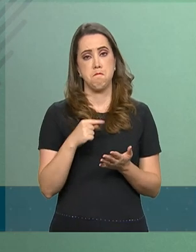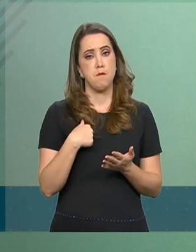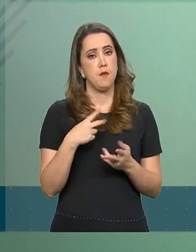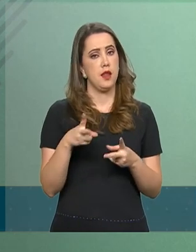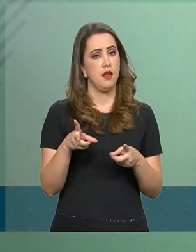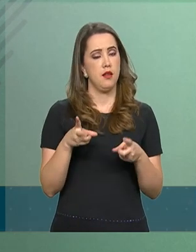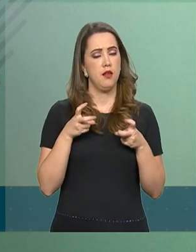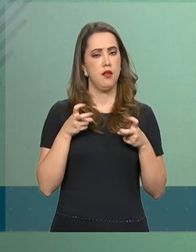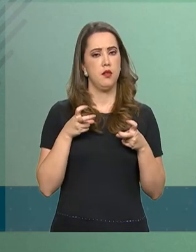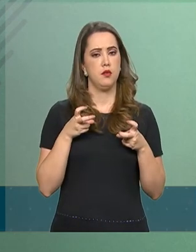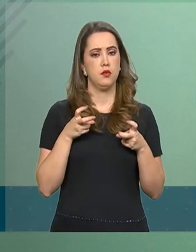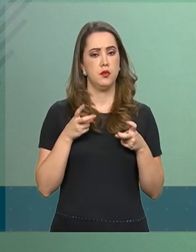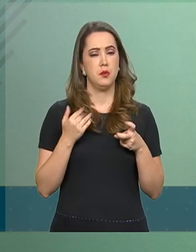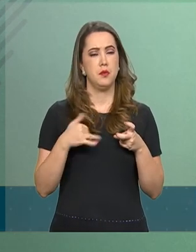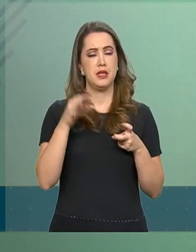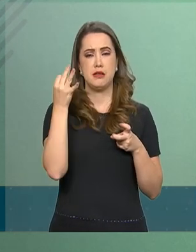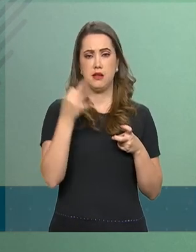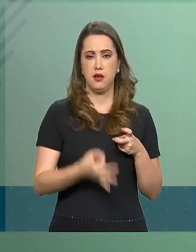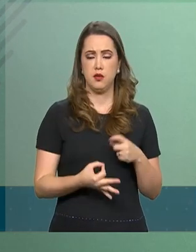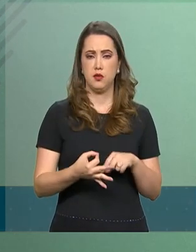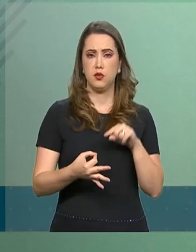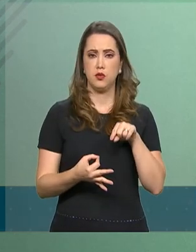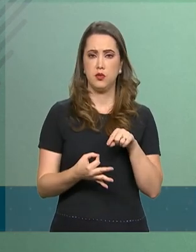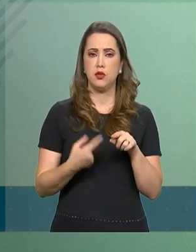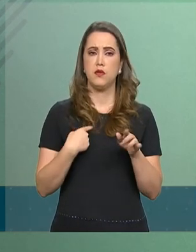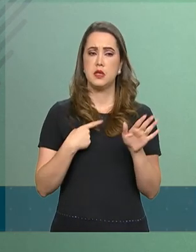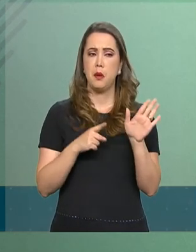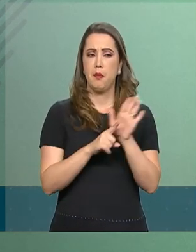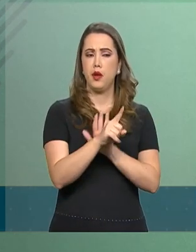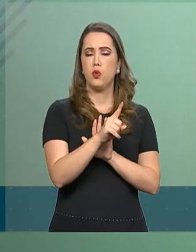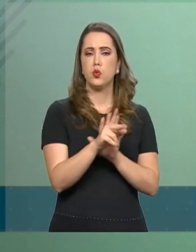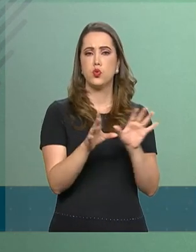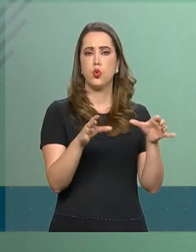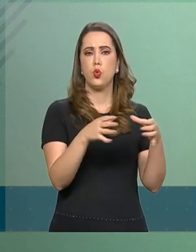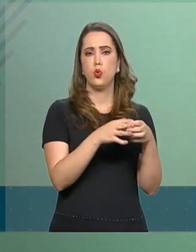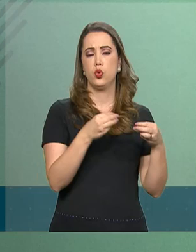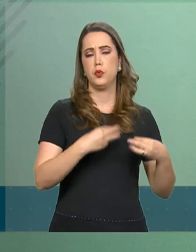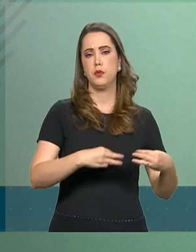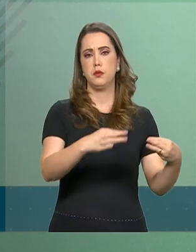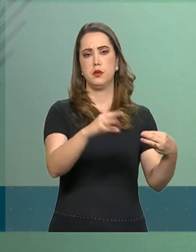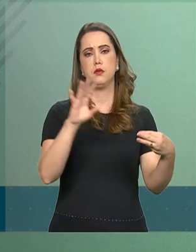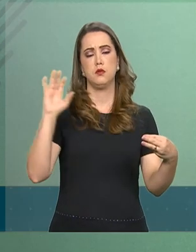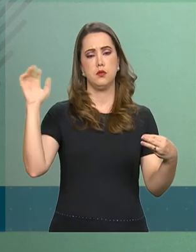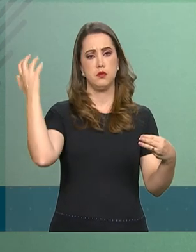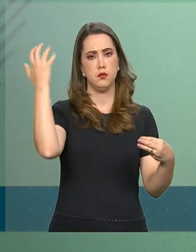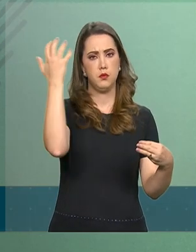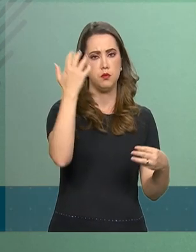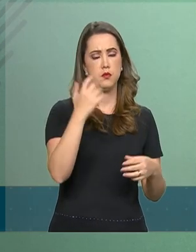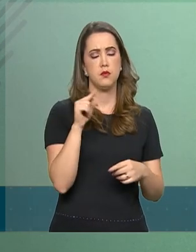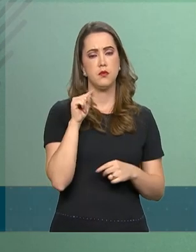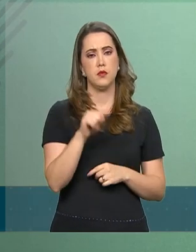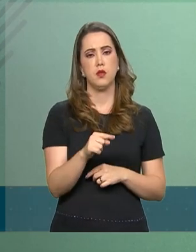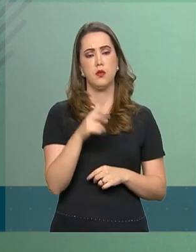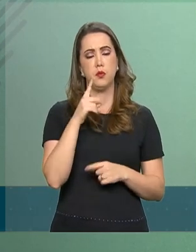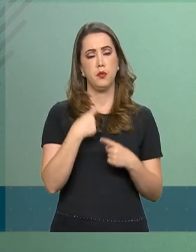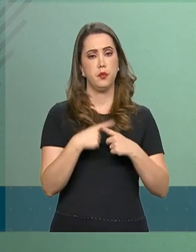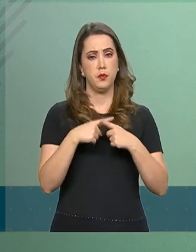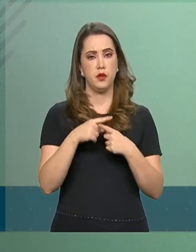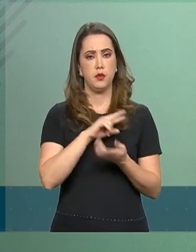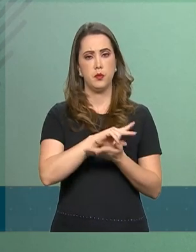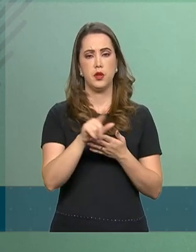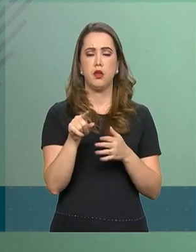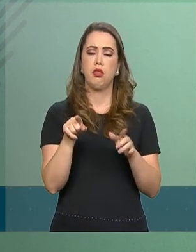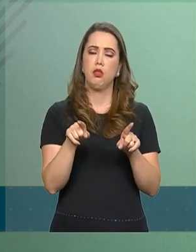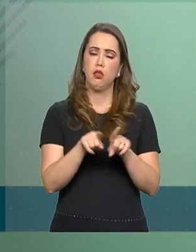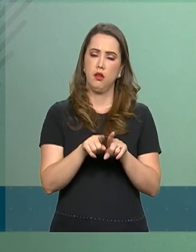parece mais adequado que você entender essa é a pergunta ao ministério do meio ambiente visto que existem